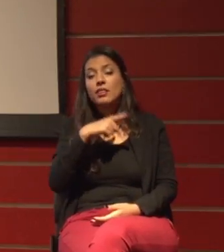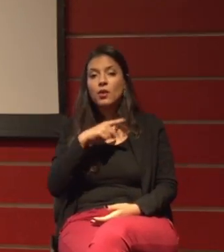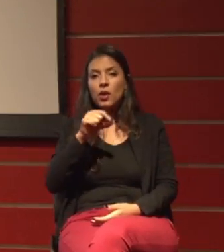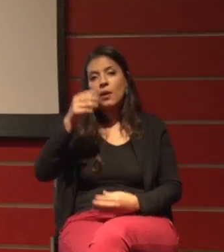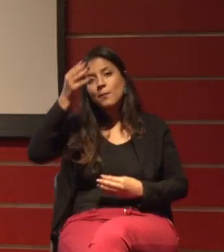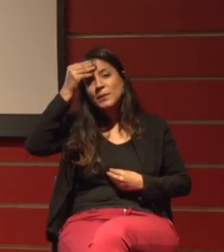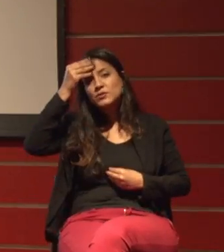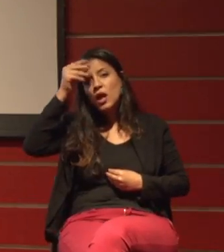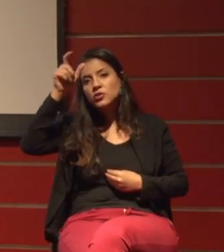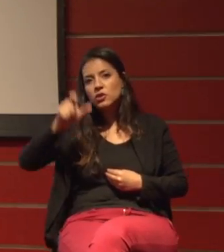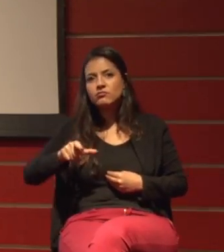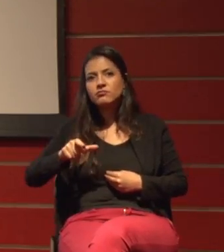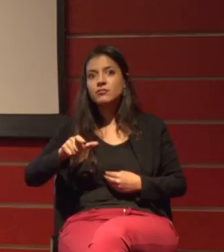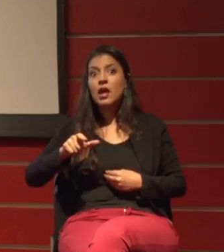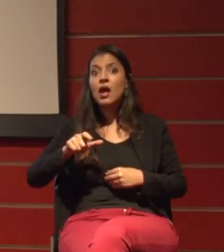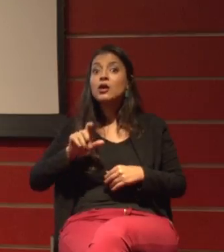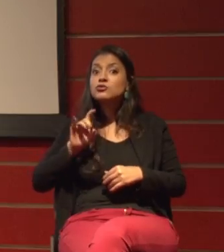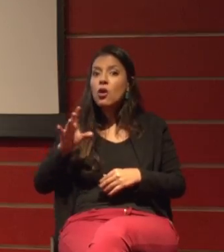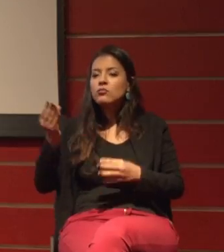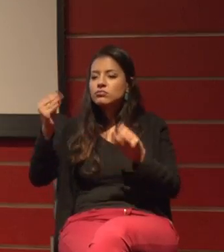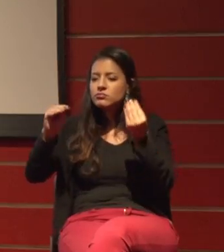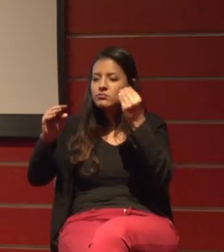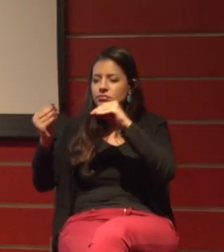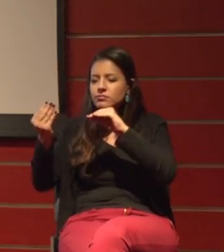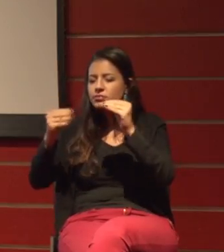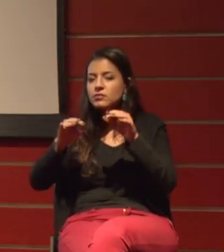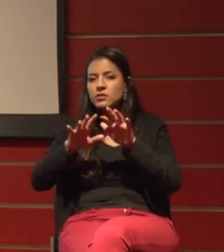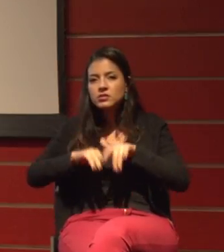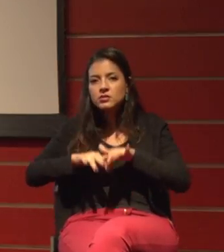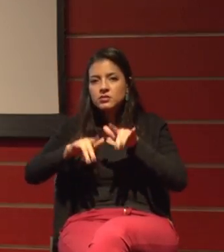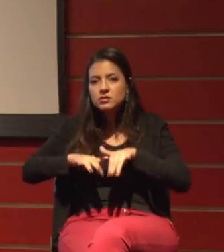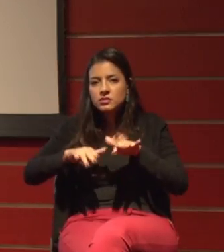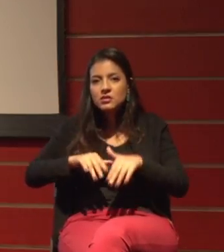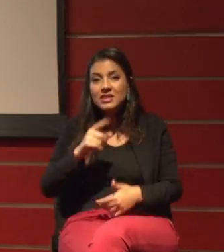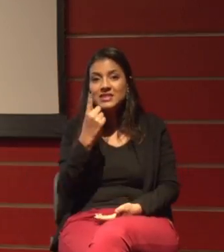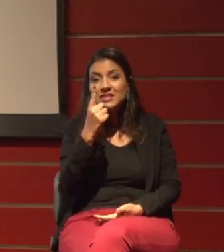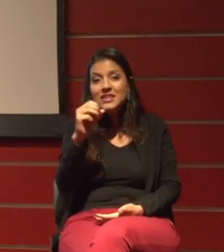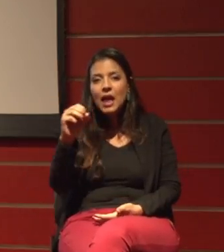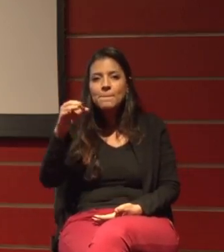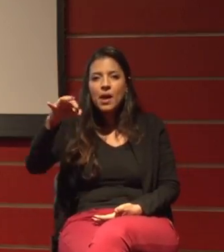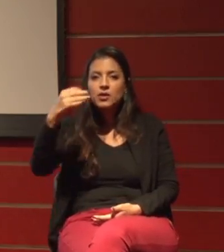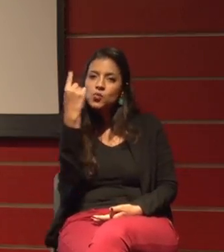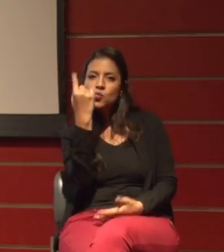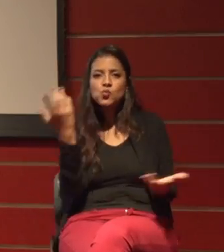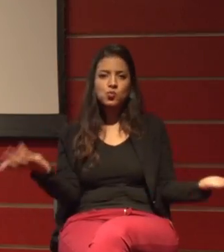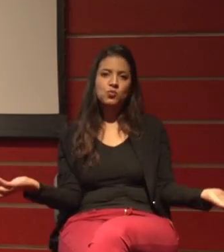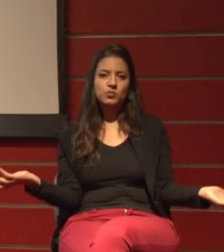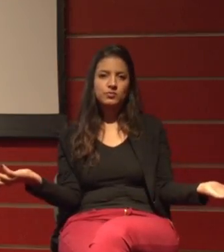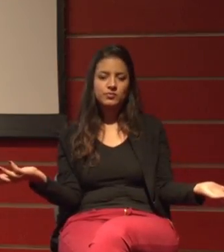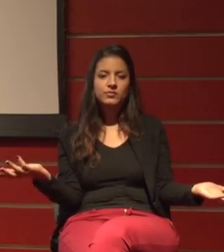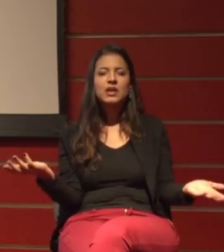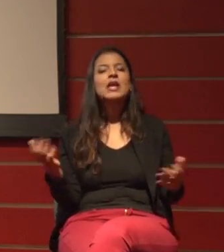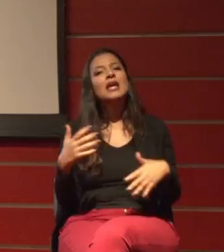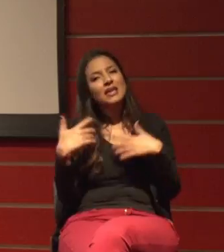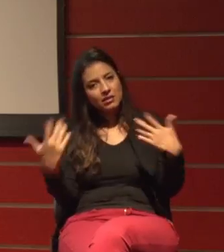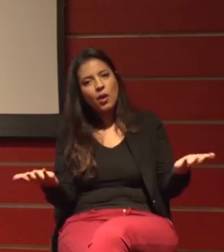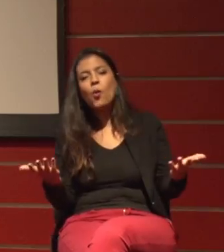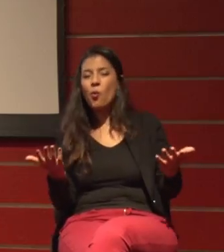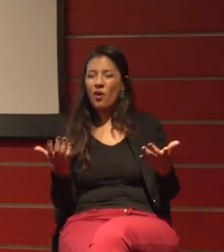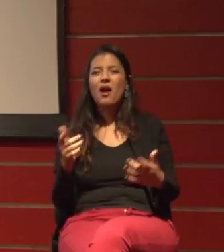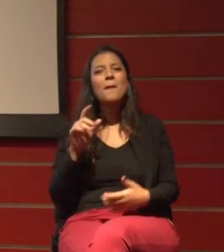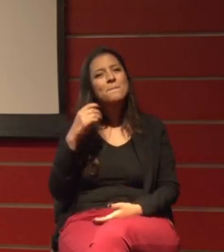personagem com mais de 100 páginas de um personagem né então ou seja né trabalhe